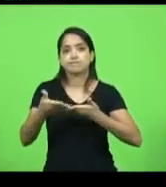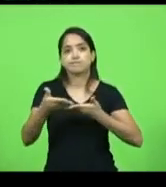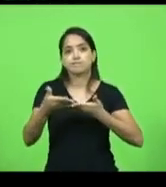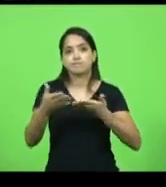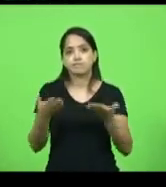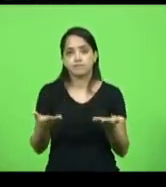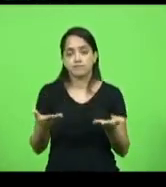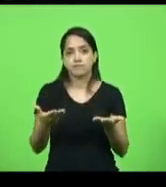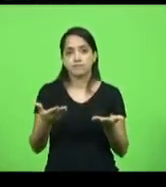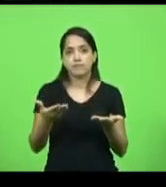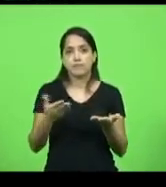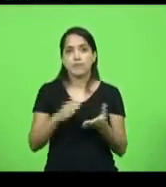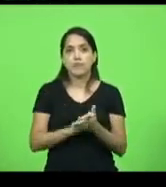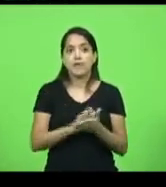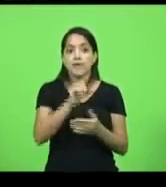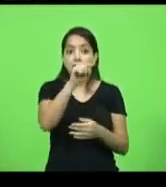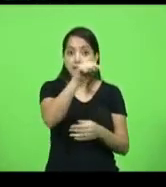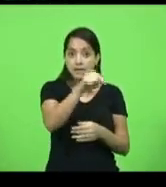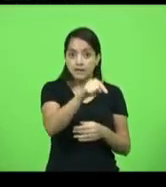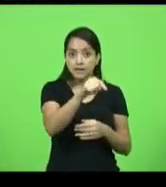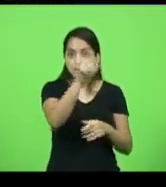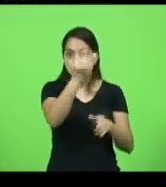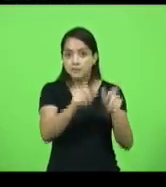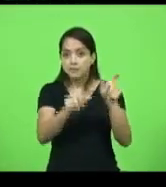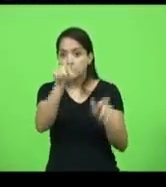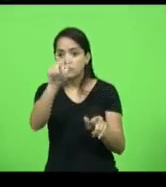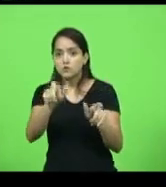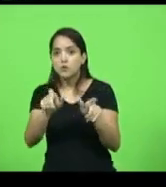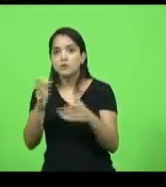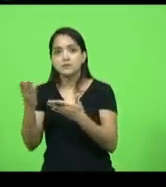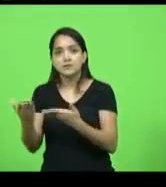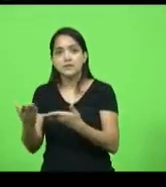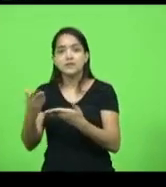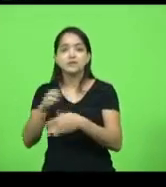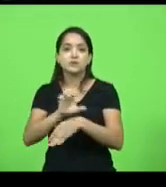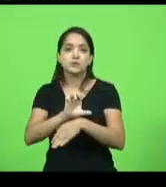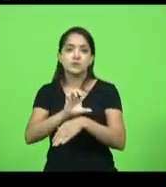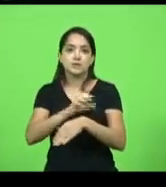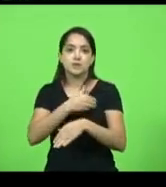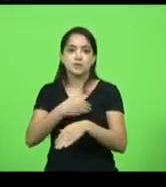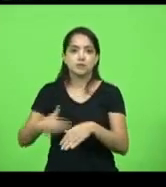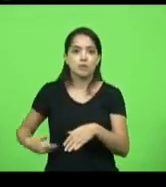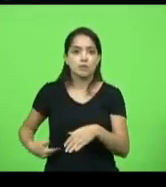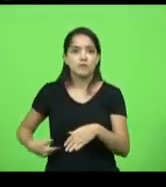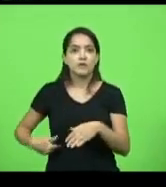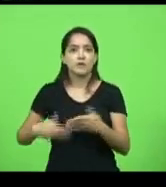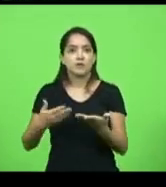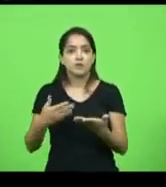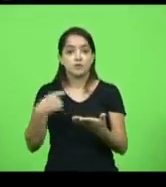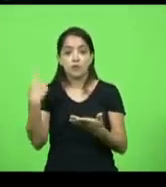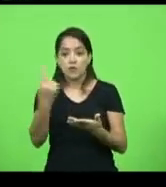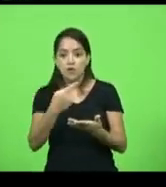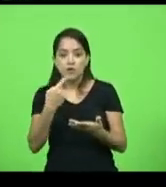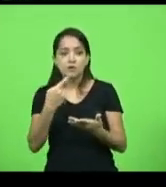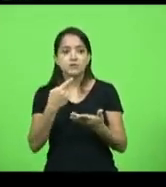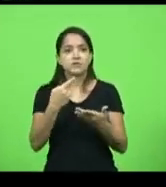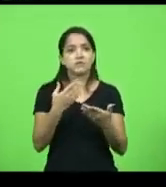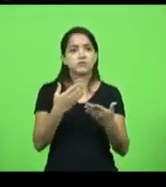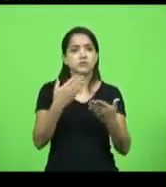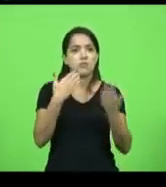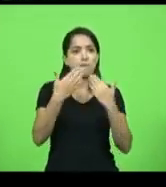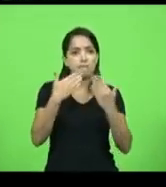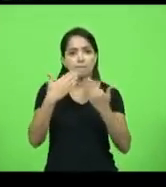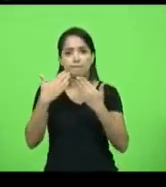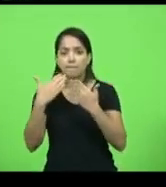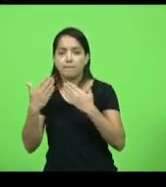ponta entre o cidadão e o Estado. Nós estamos todo dia nas ruas conversando com as pessoas, com as